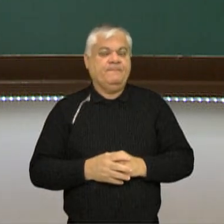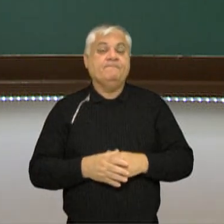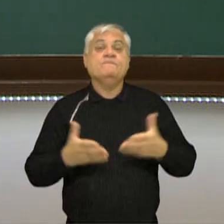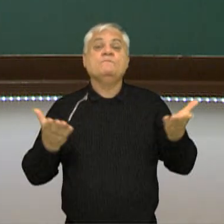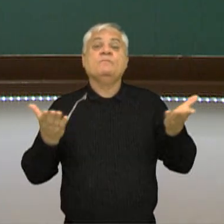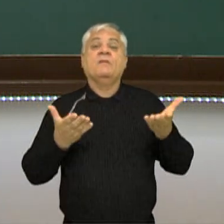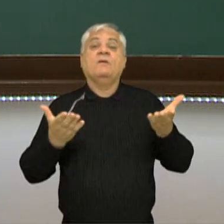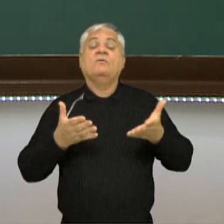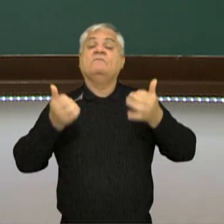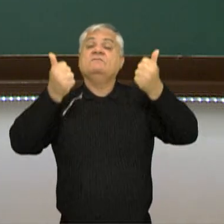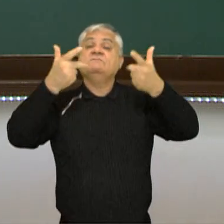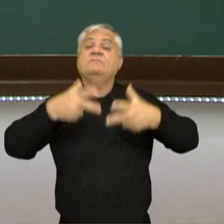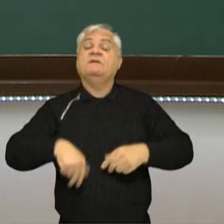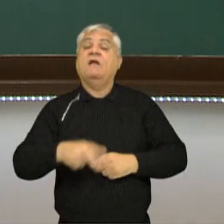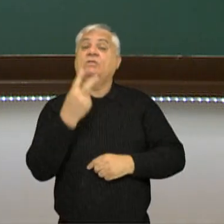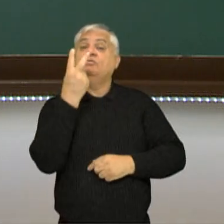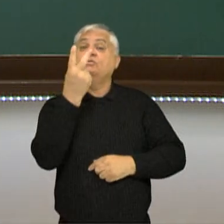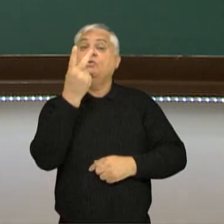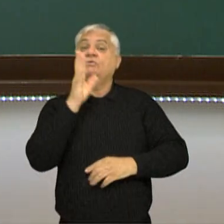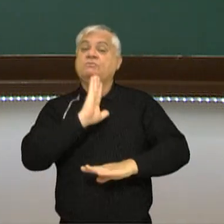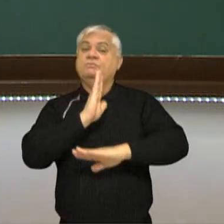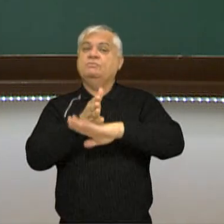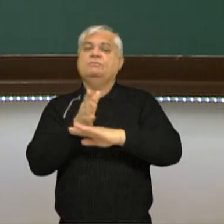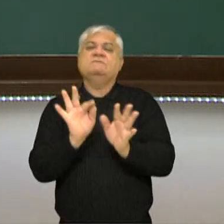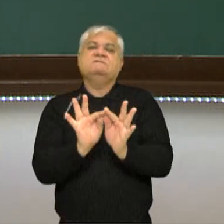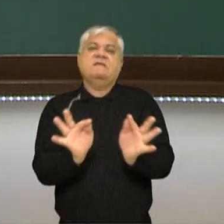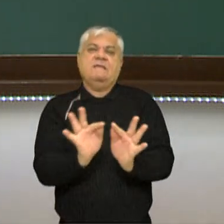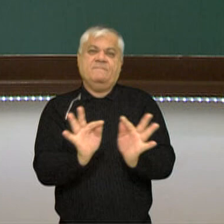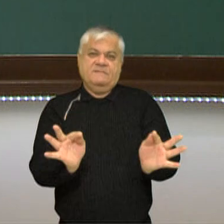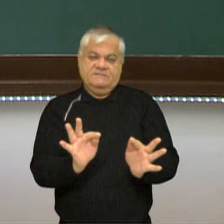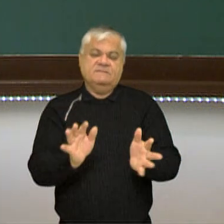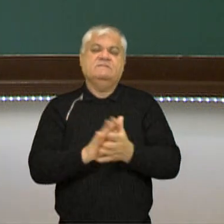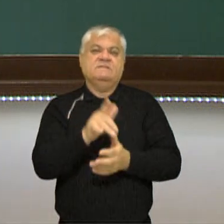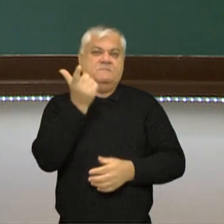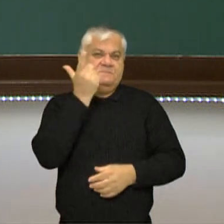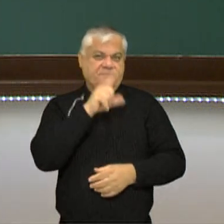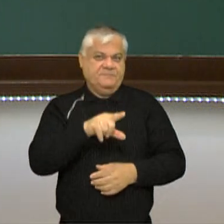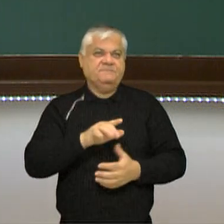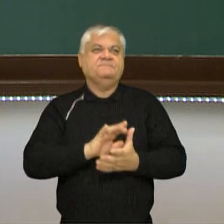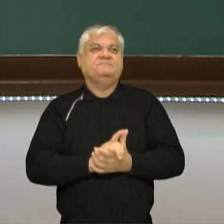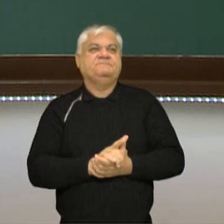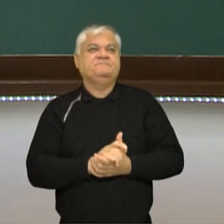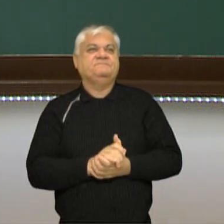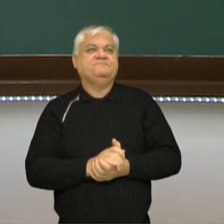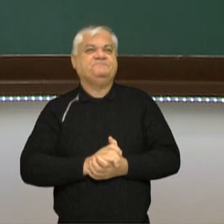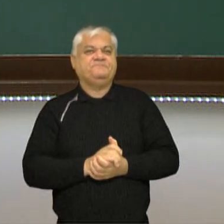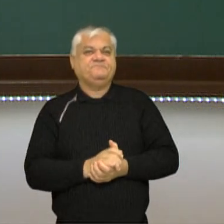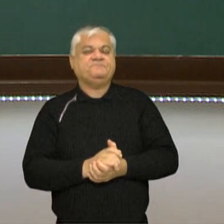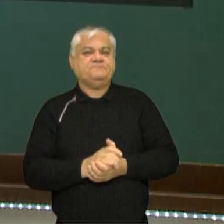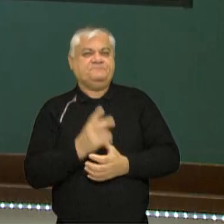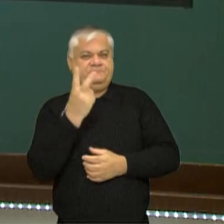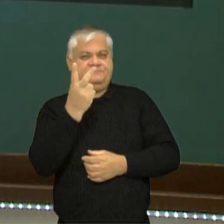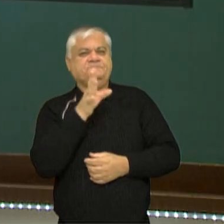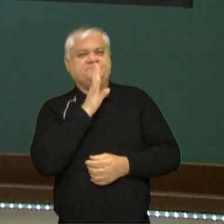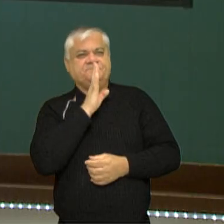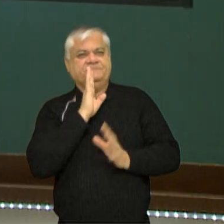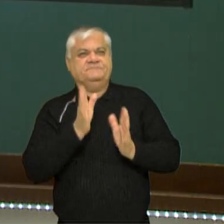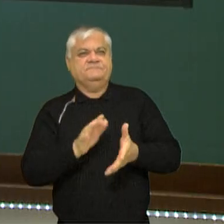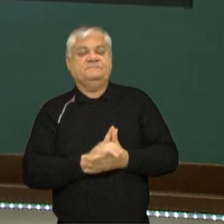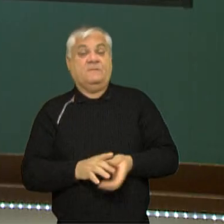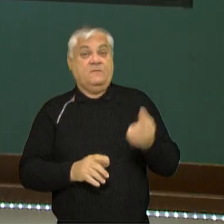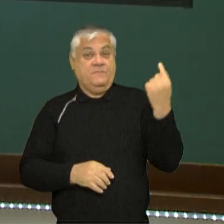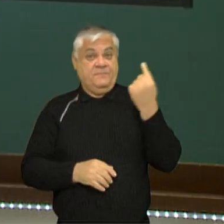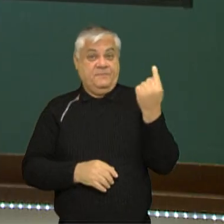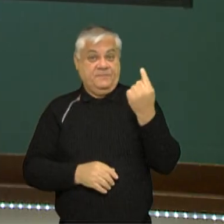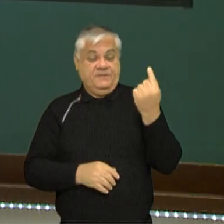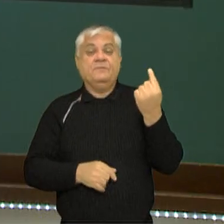vou falar para vocês de dois checkmates mais simples para vocês conseguirem. Dois bem conhecidos. O primeiro